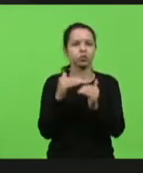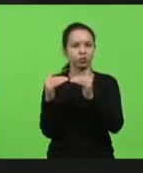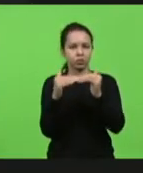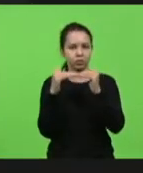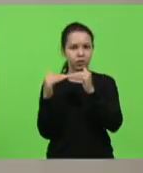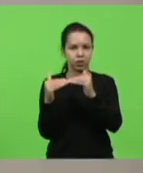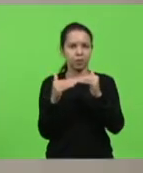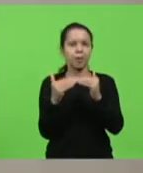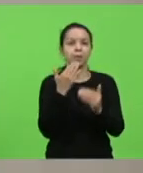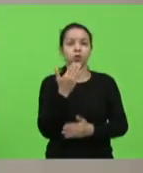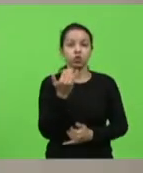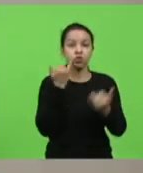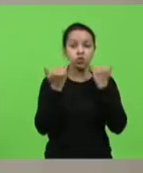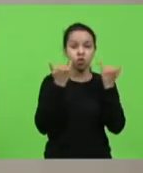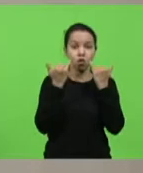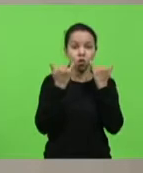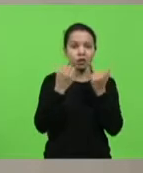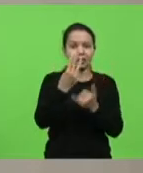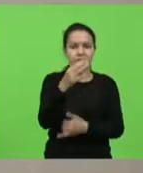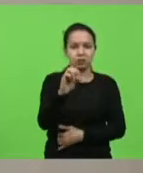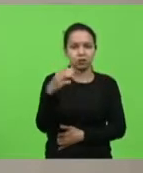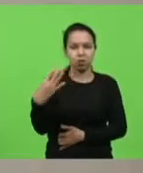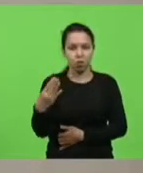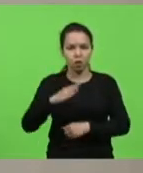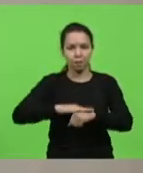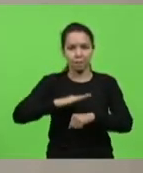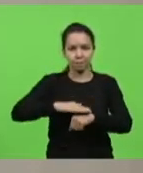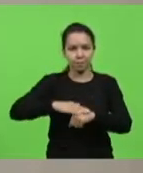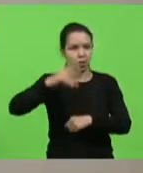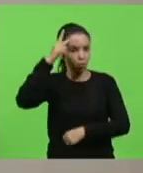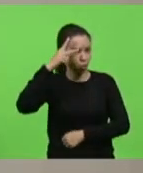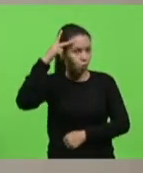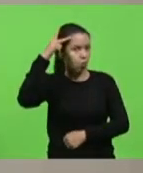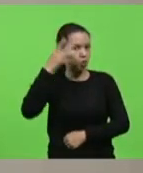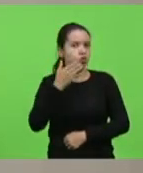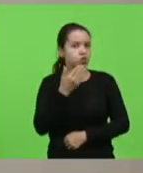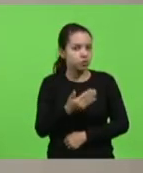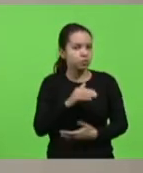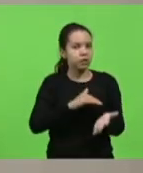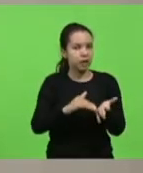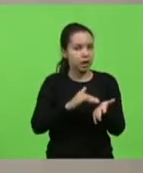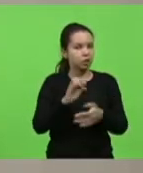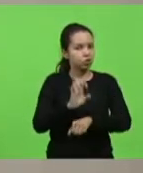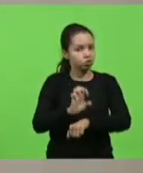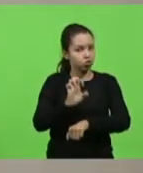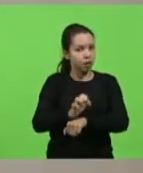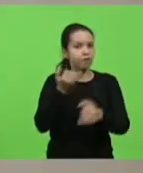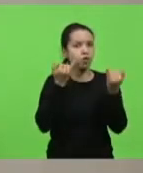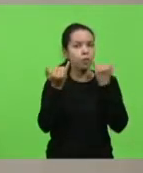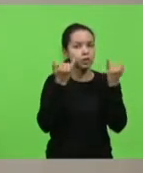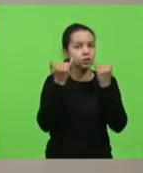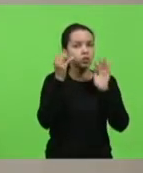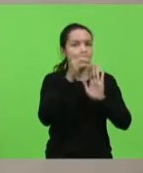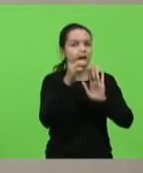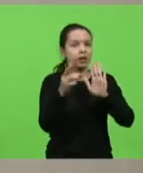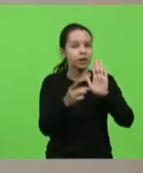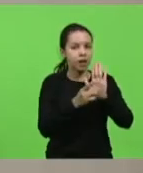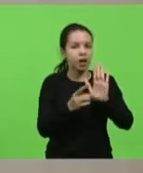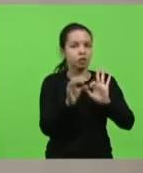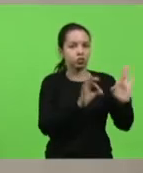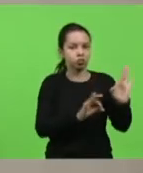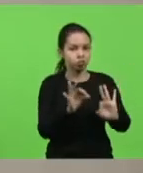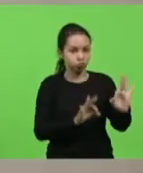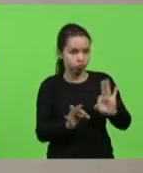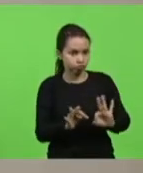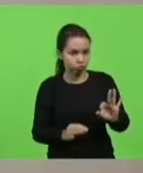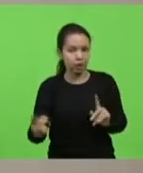unanimidade, pedindo de informação 304, autor, deputada Paulinha, solicitando ao Secretário do Estado informações acerca do decreto que será editado a fim de atender